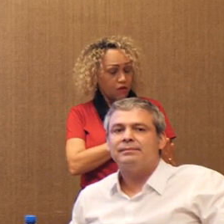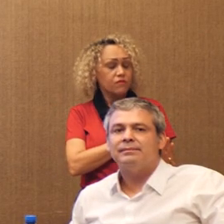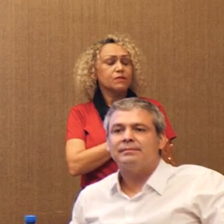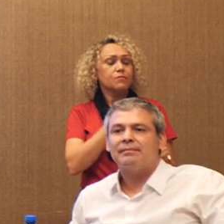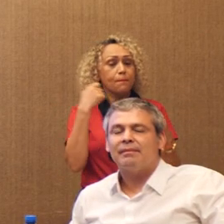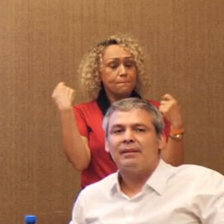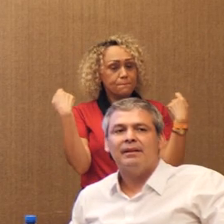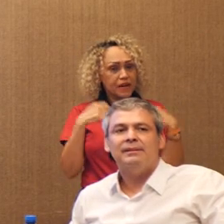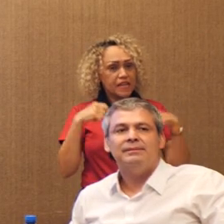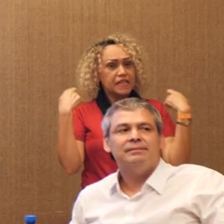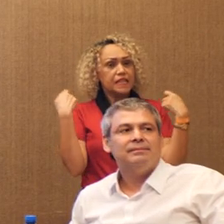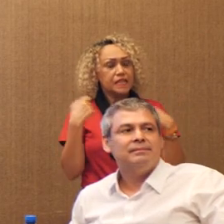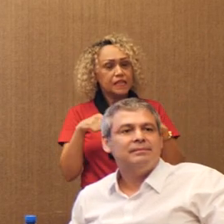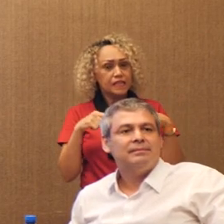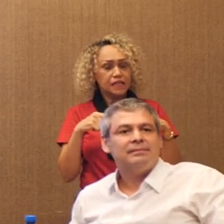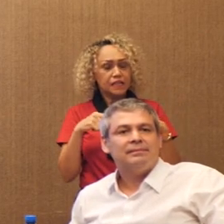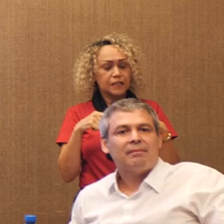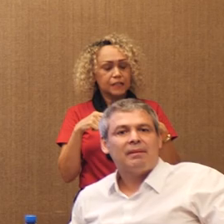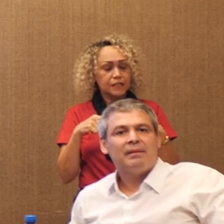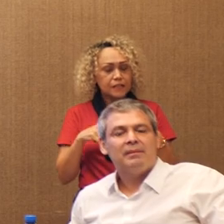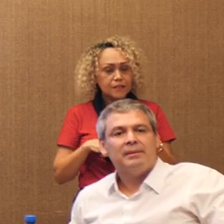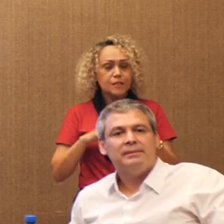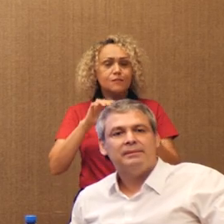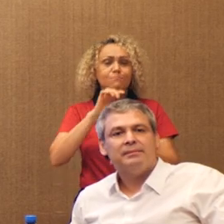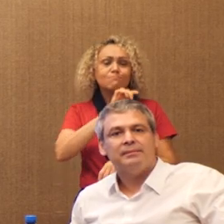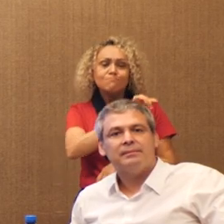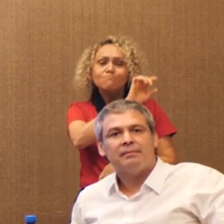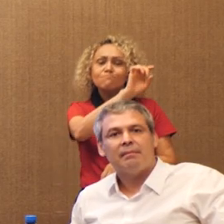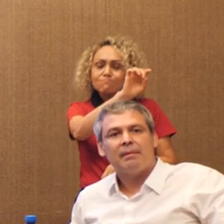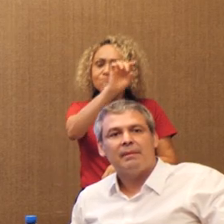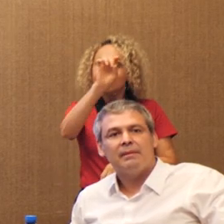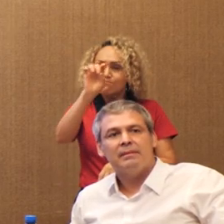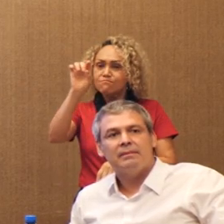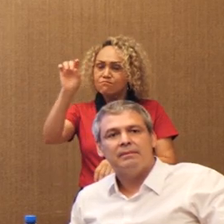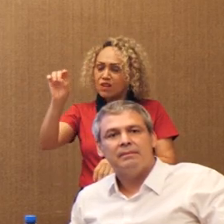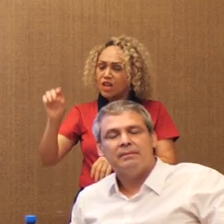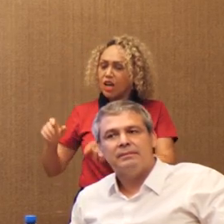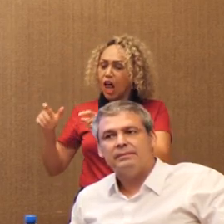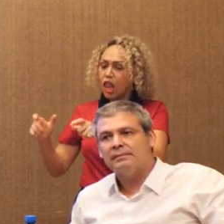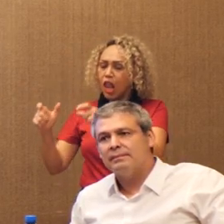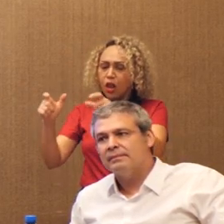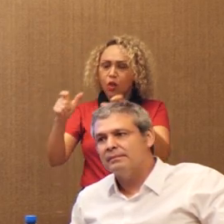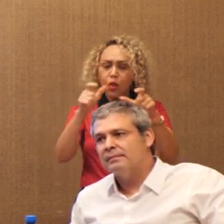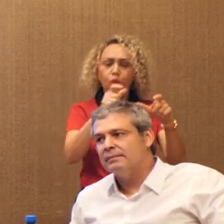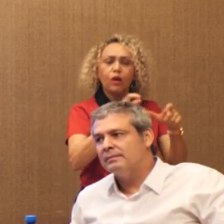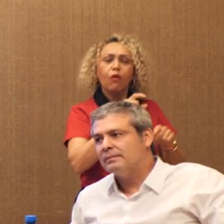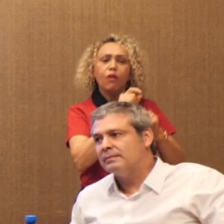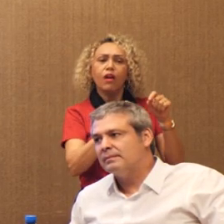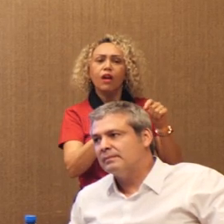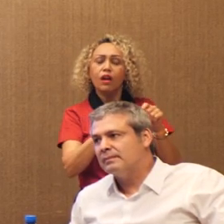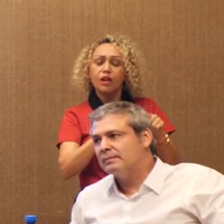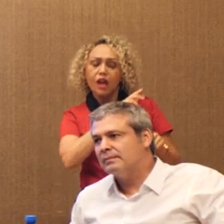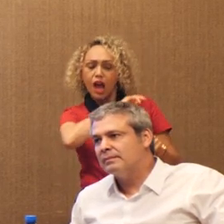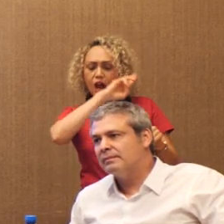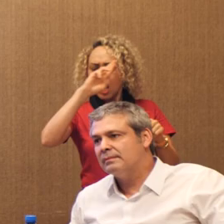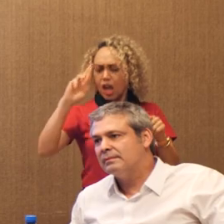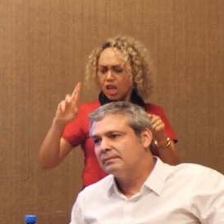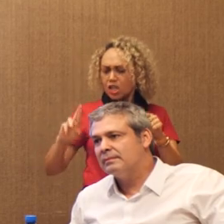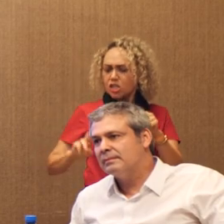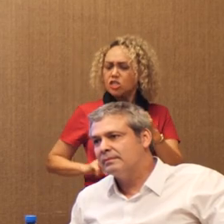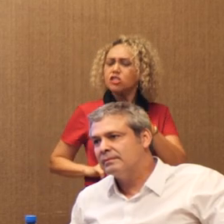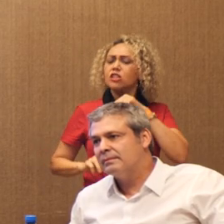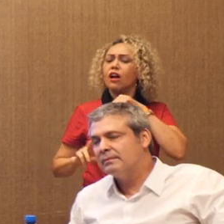local, entender em cada bairro este fenômeno da religiosidade para conseguirmos fazer um